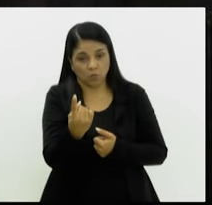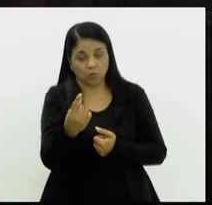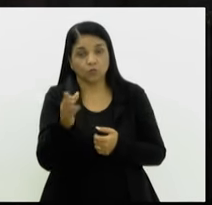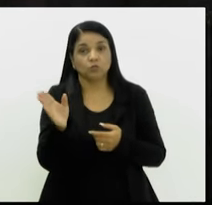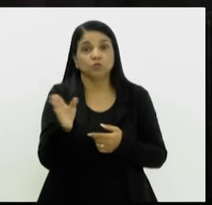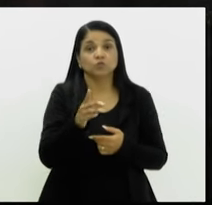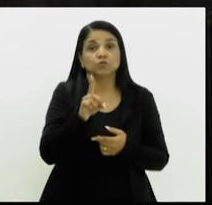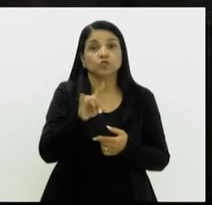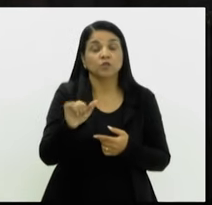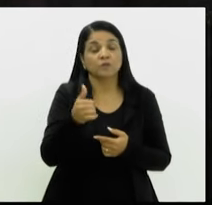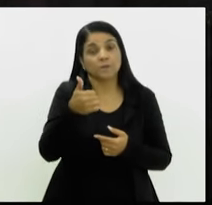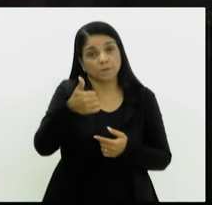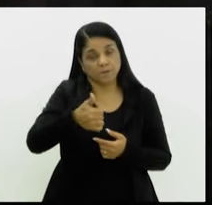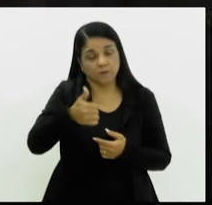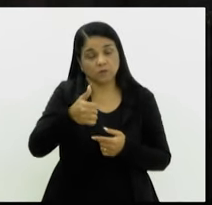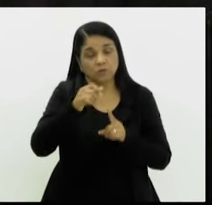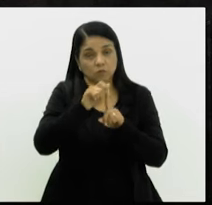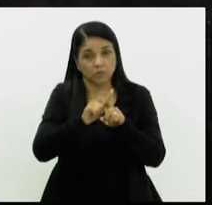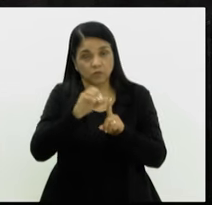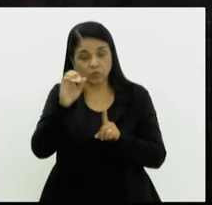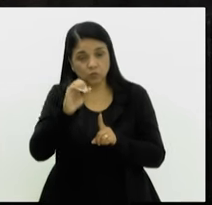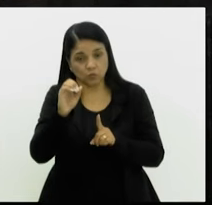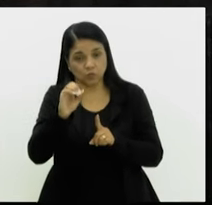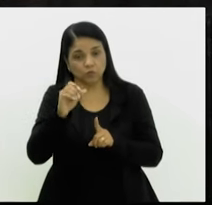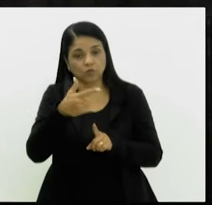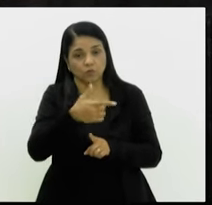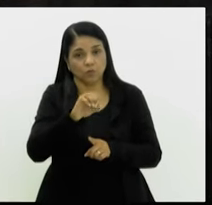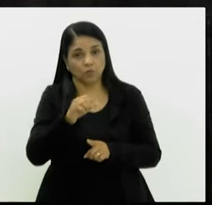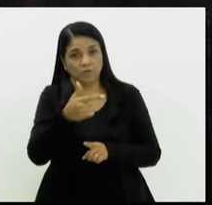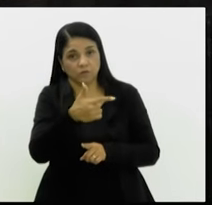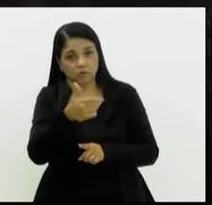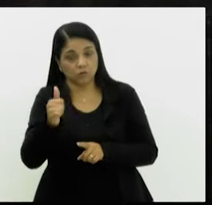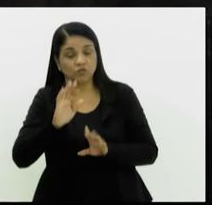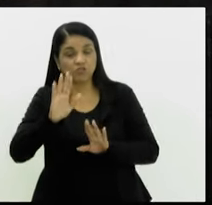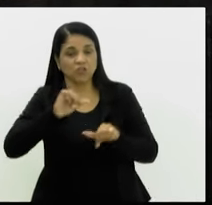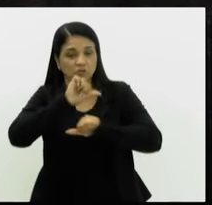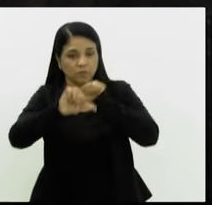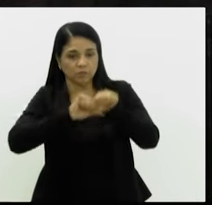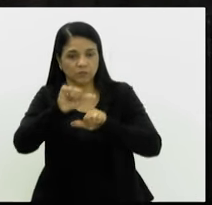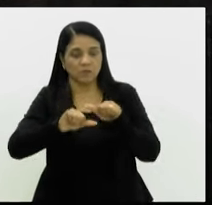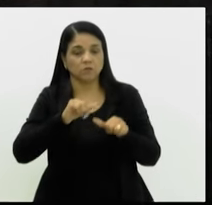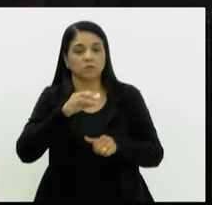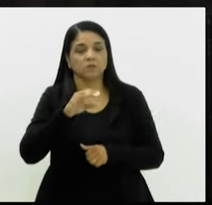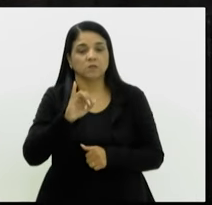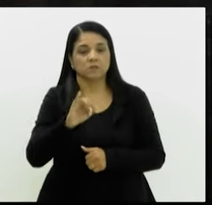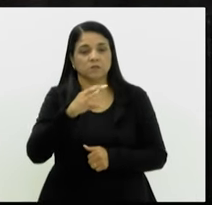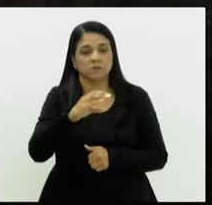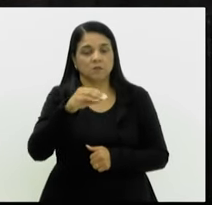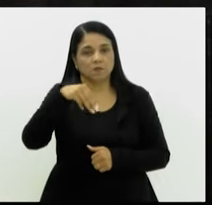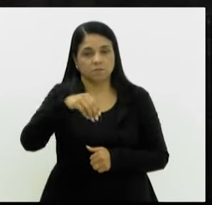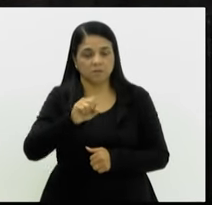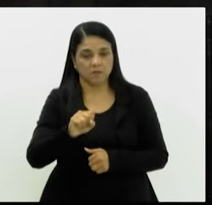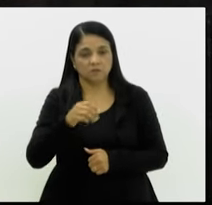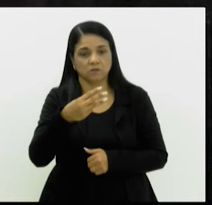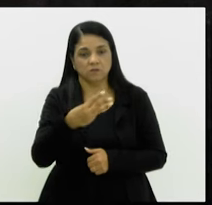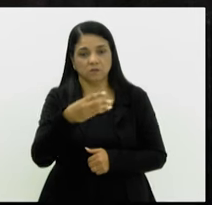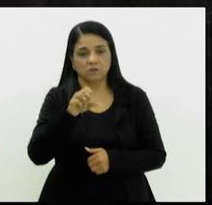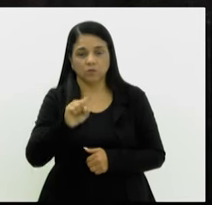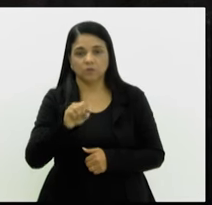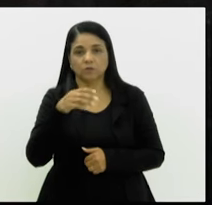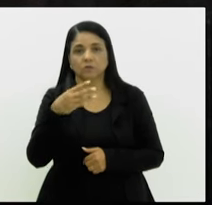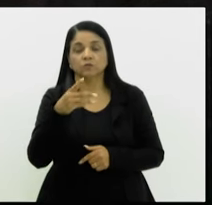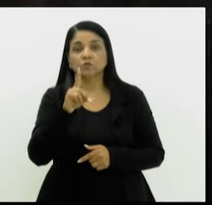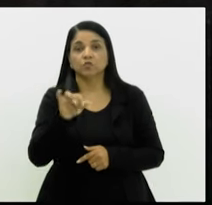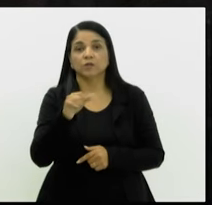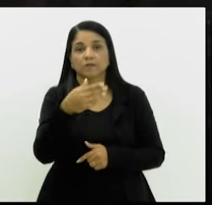de outubro de 21, que já tinha alterado o convênio ICMS 38, de 30 de março